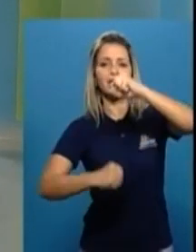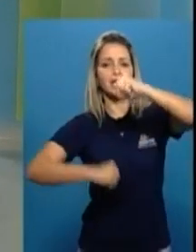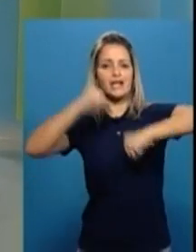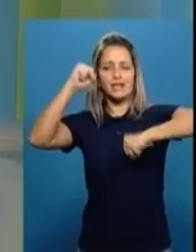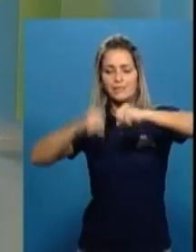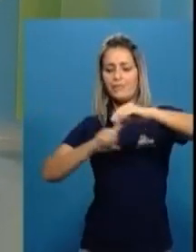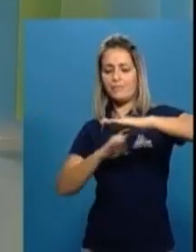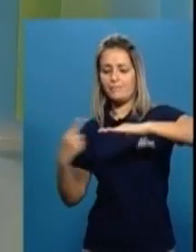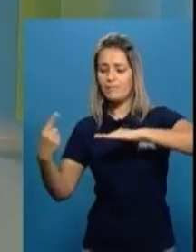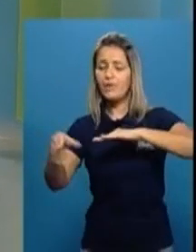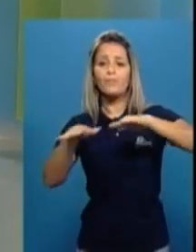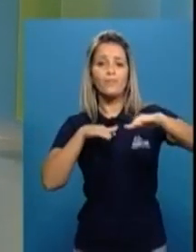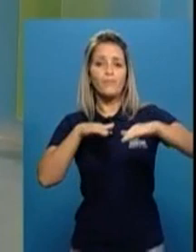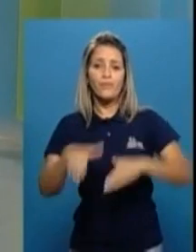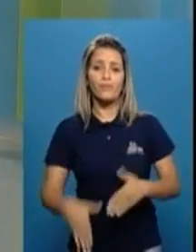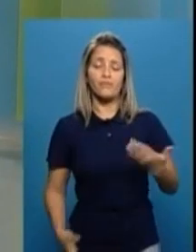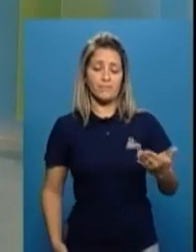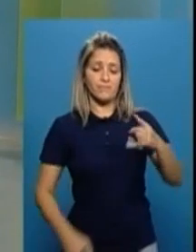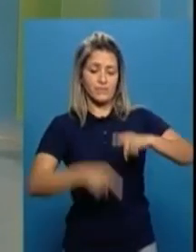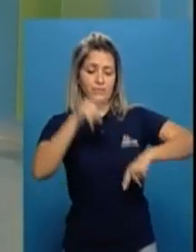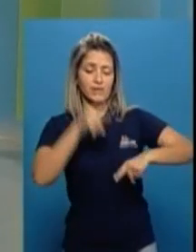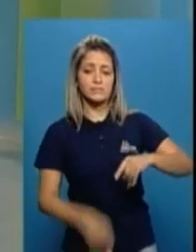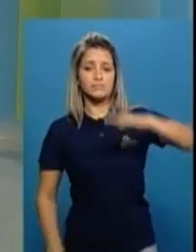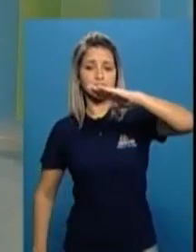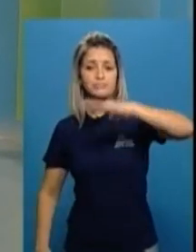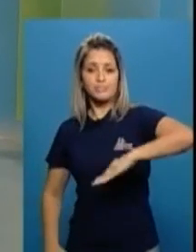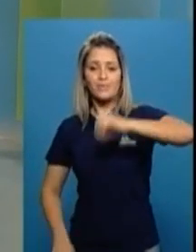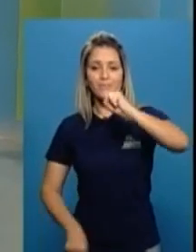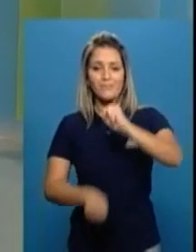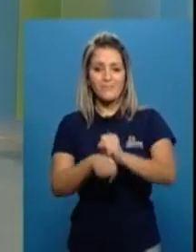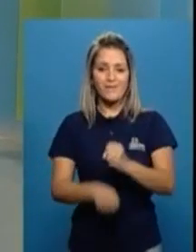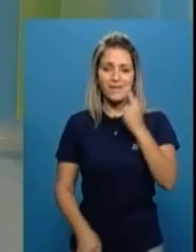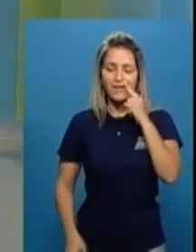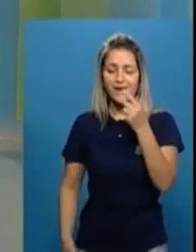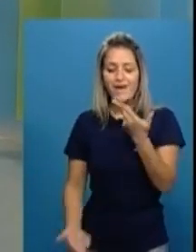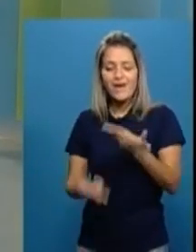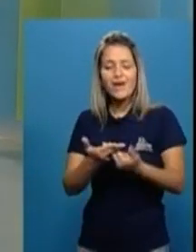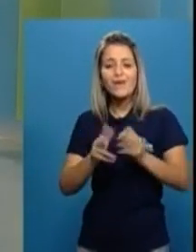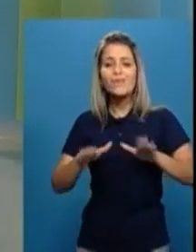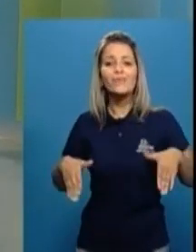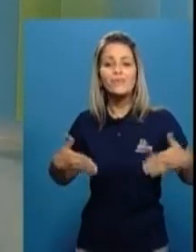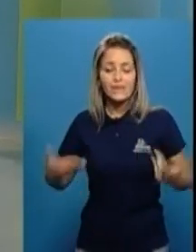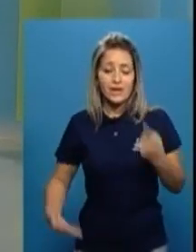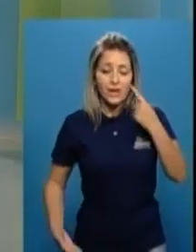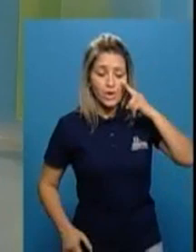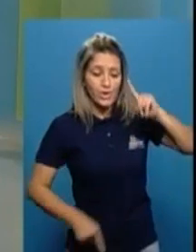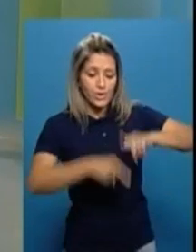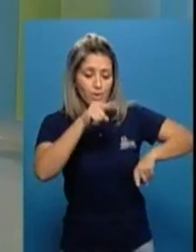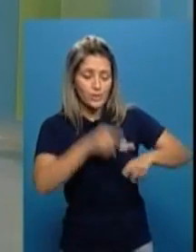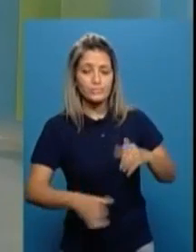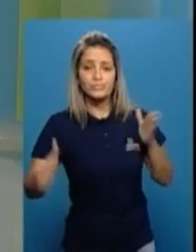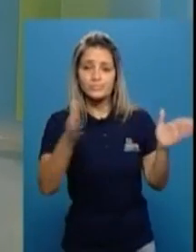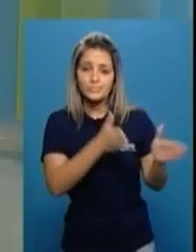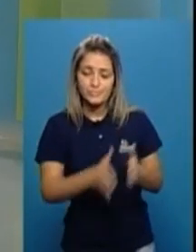as pessoas se movimentam ao redor dele. Ele é usado em situações onde o produto em